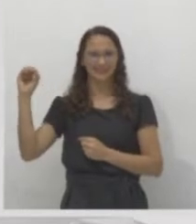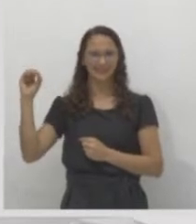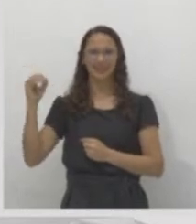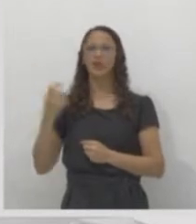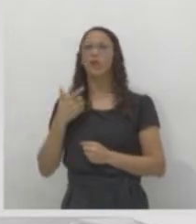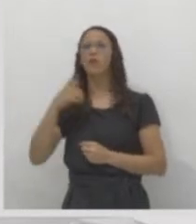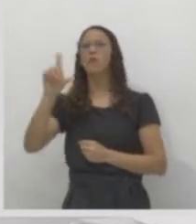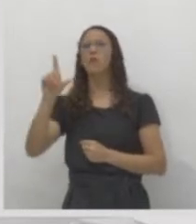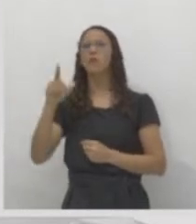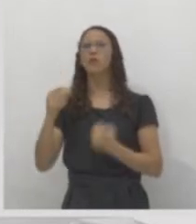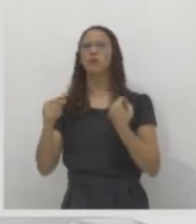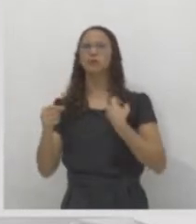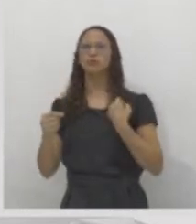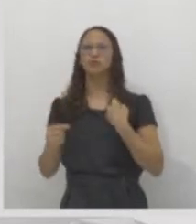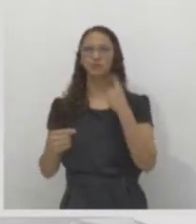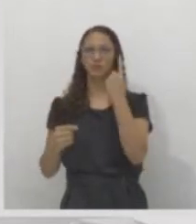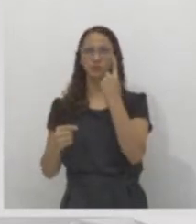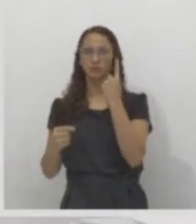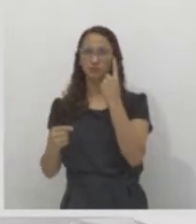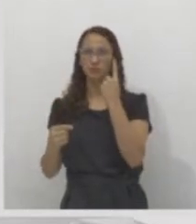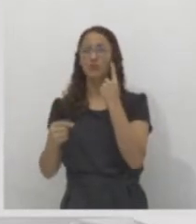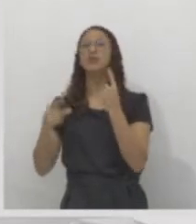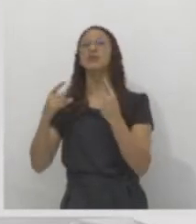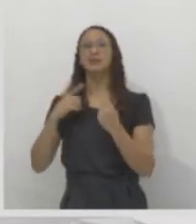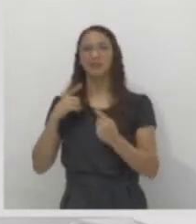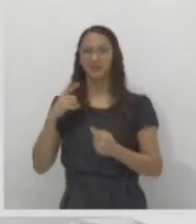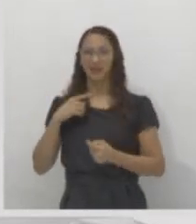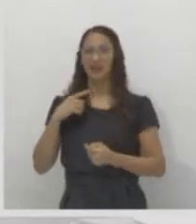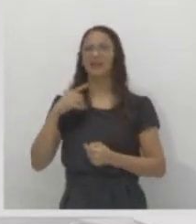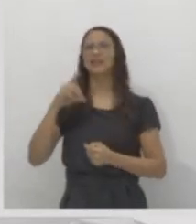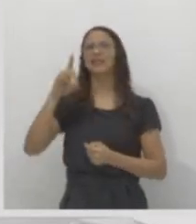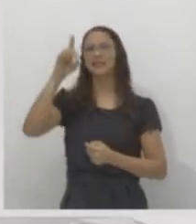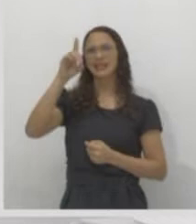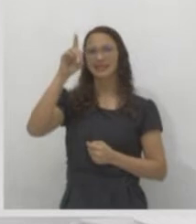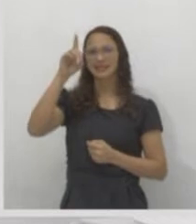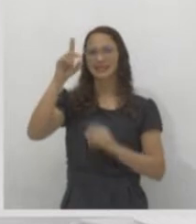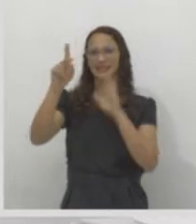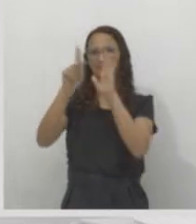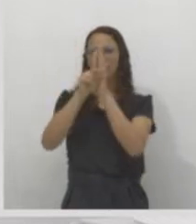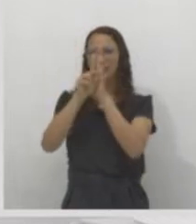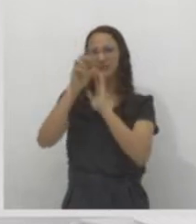do milhar, na dezena do milhar. Então, ele vale